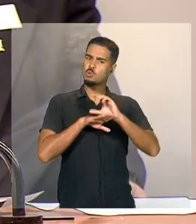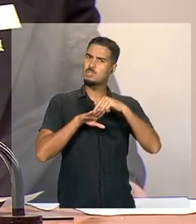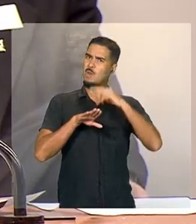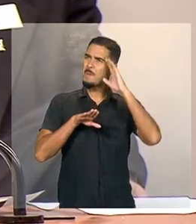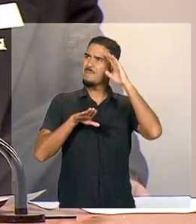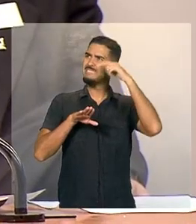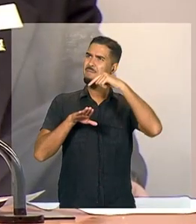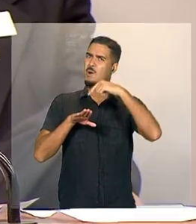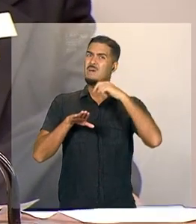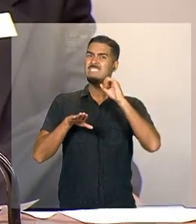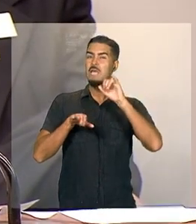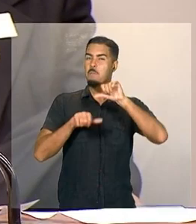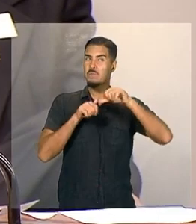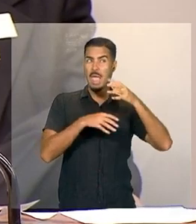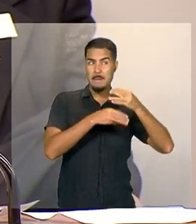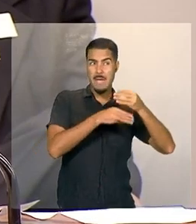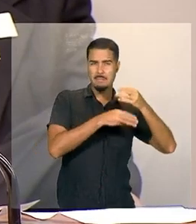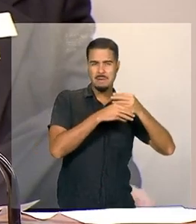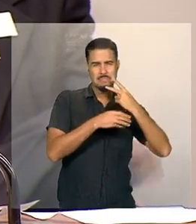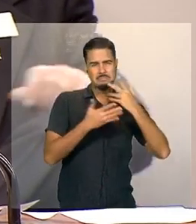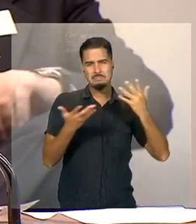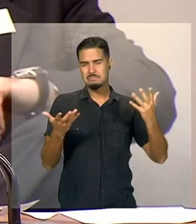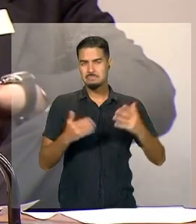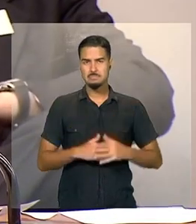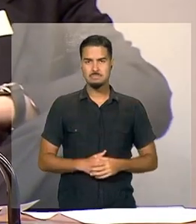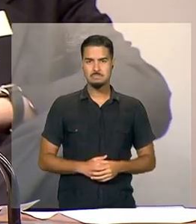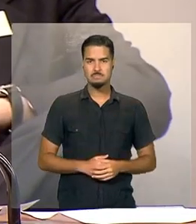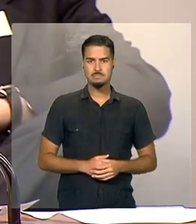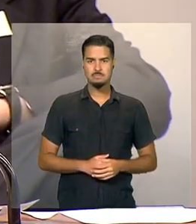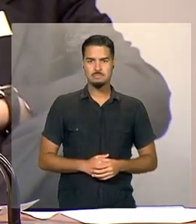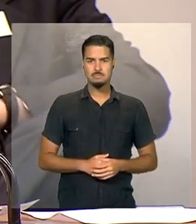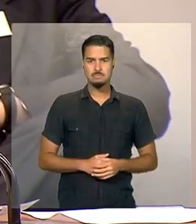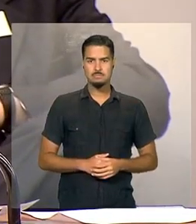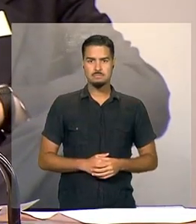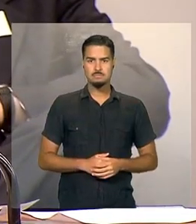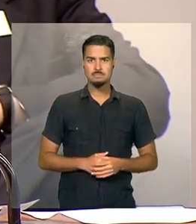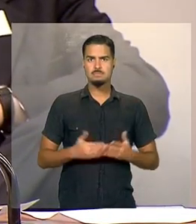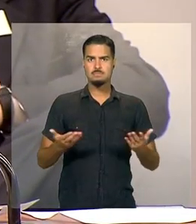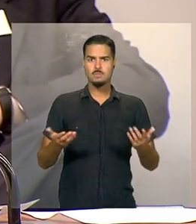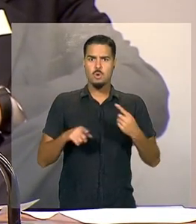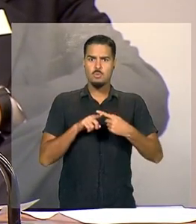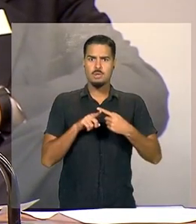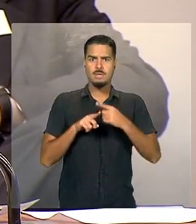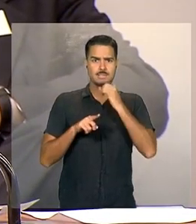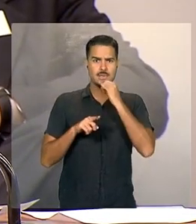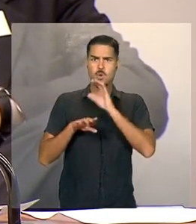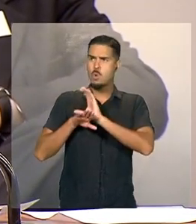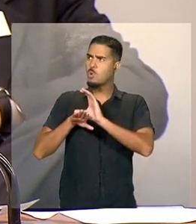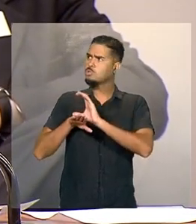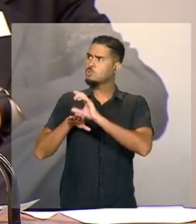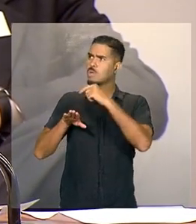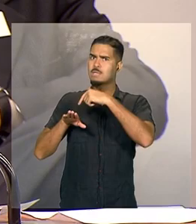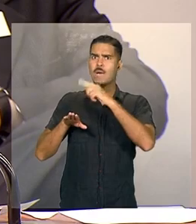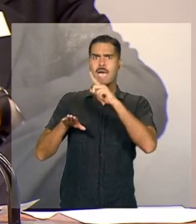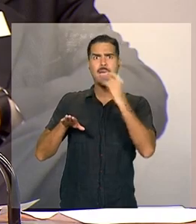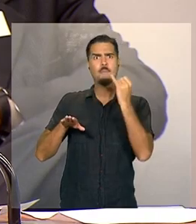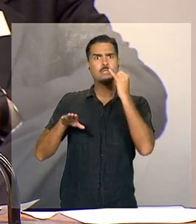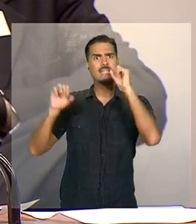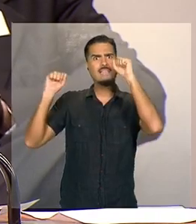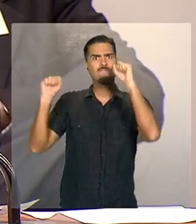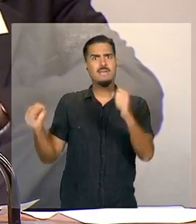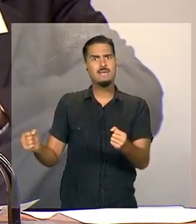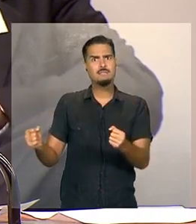A primeira inconstitucionalidade é exatamente tirar da Constituição esse seu espírito. Ora, se está